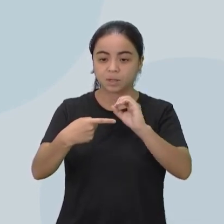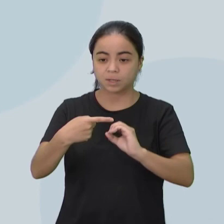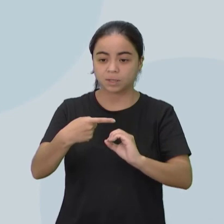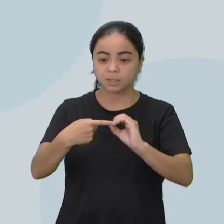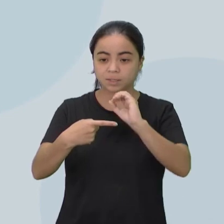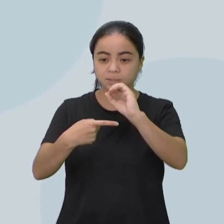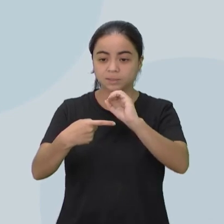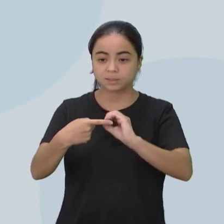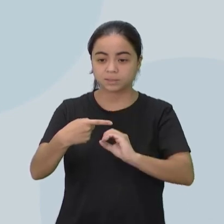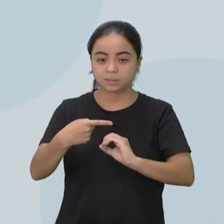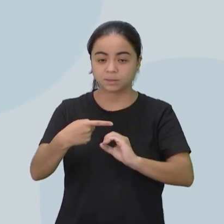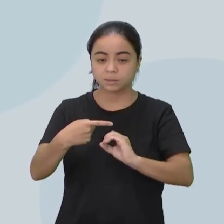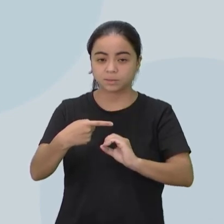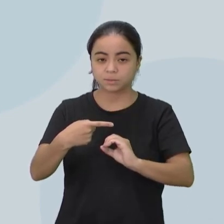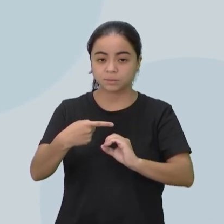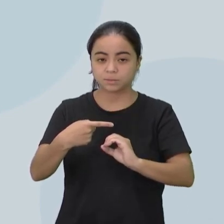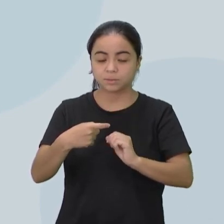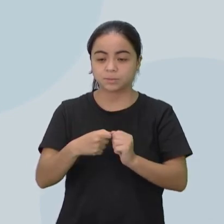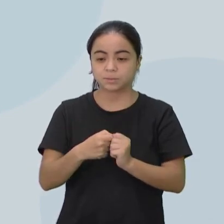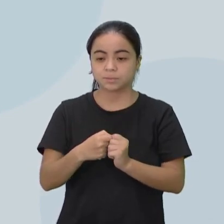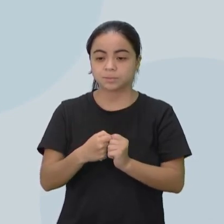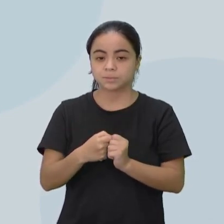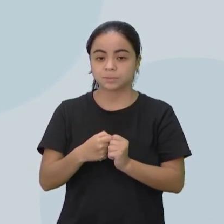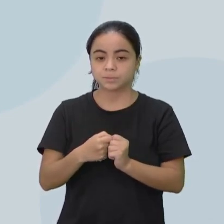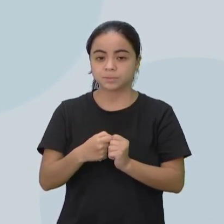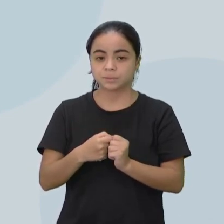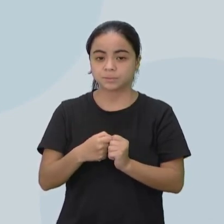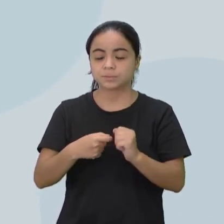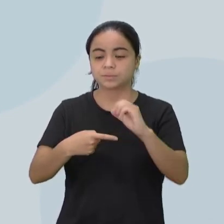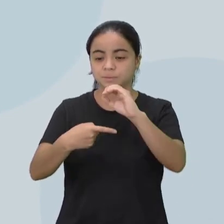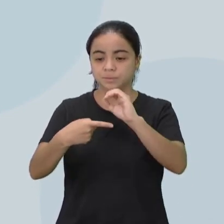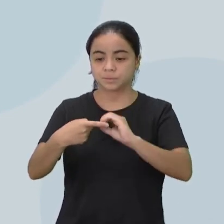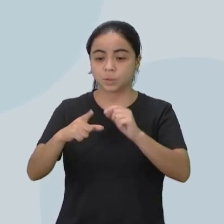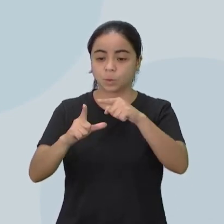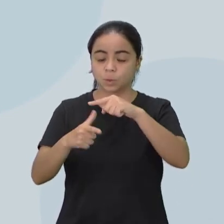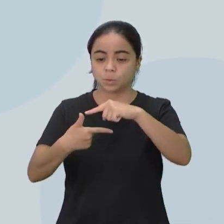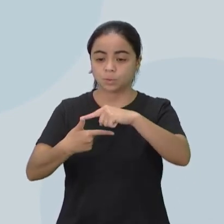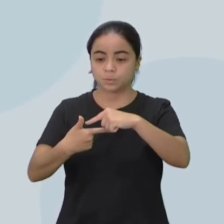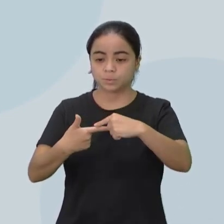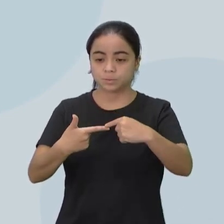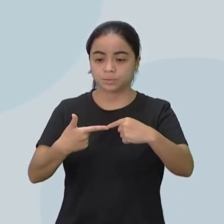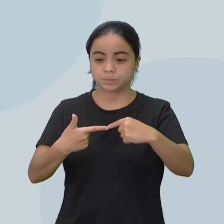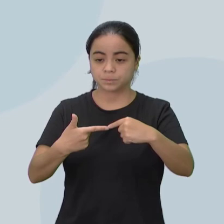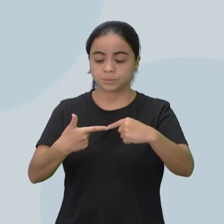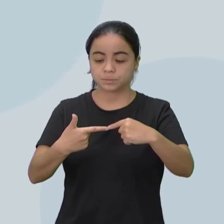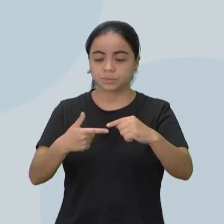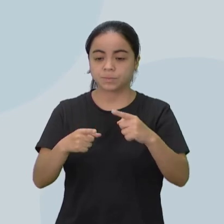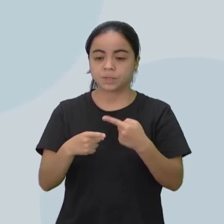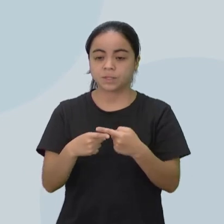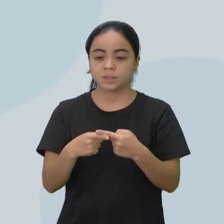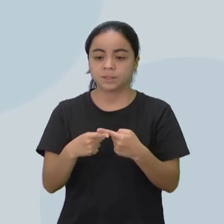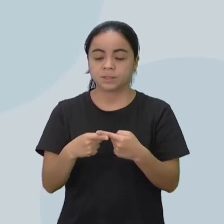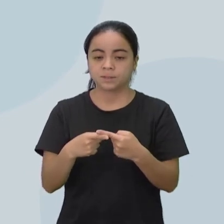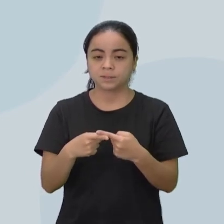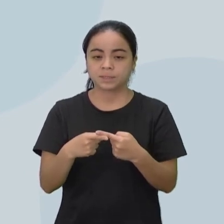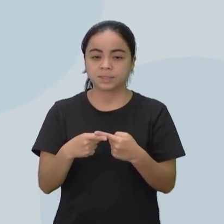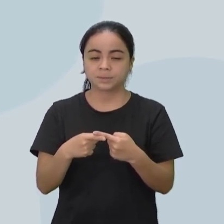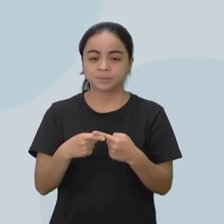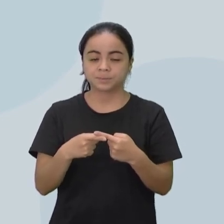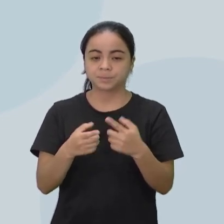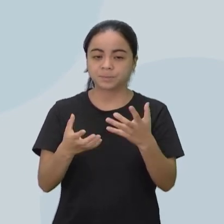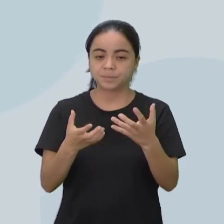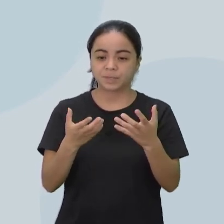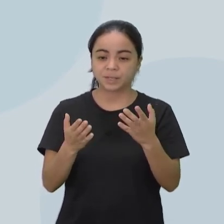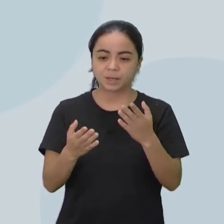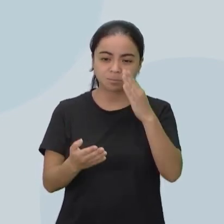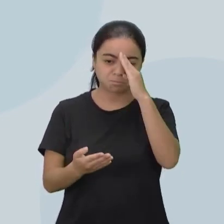coisa que a gente fez com aquele conceito lá de espaço e tempo. Porque o que a gente quer aqui é chegar